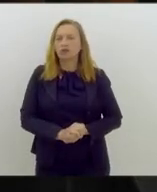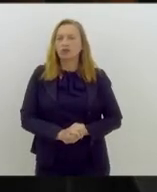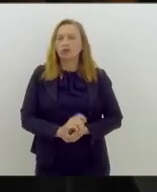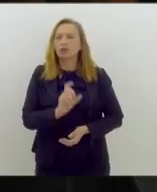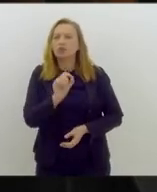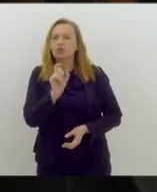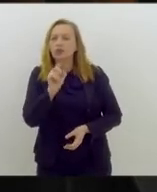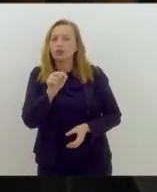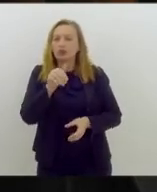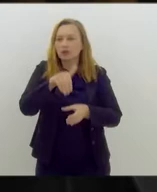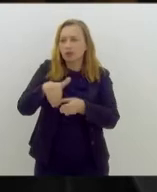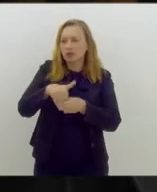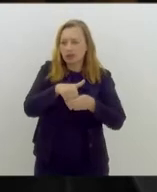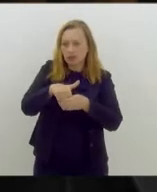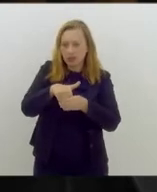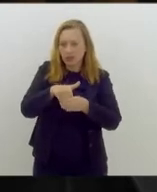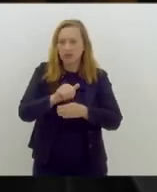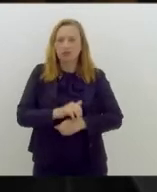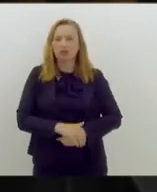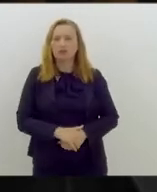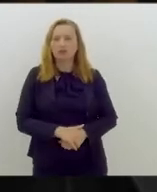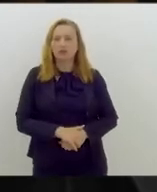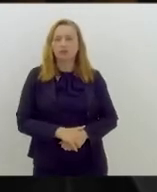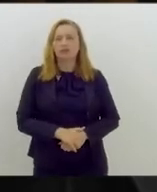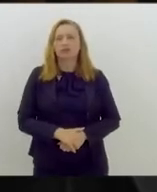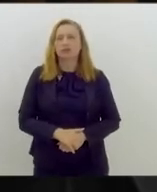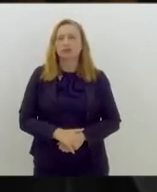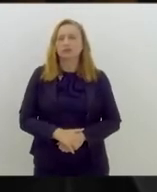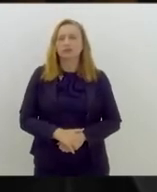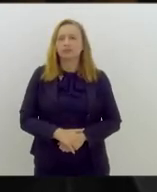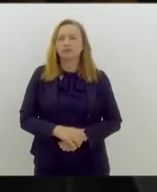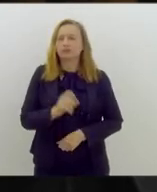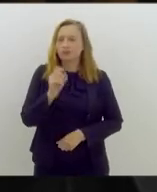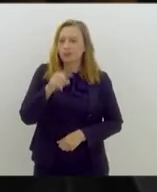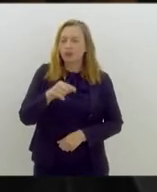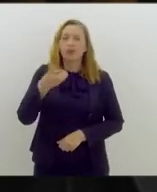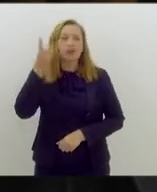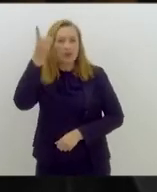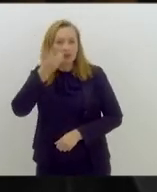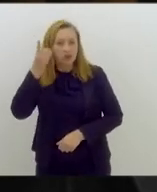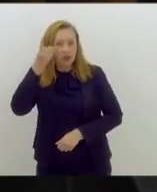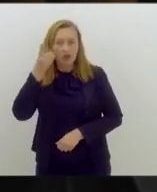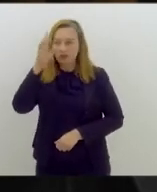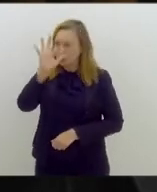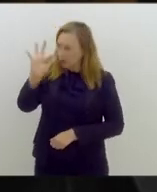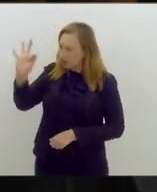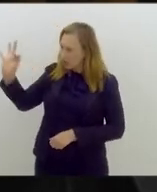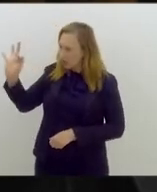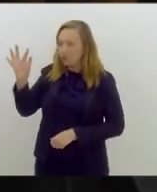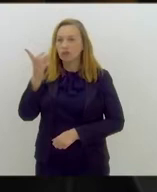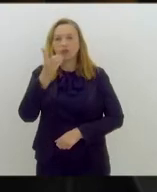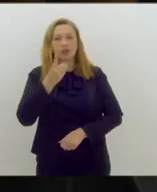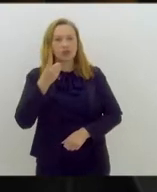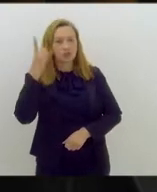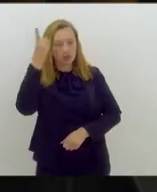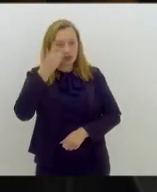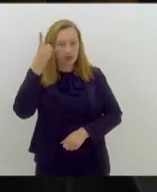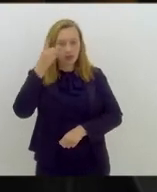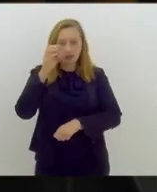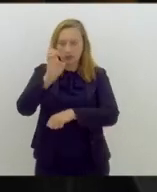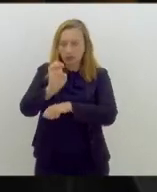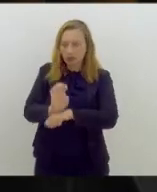eleições proporcionais Isto é para deputado federal e